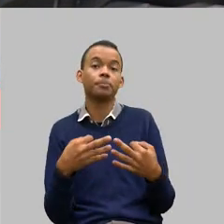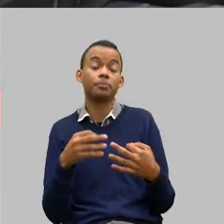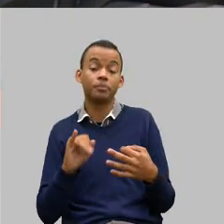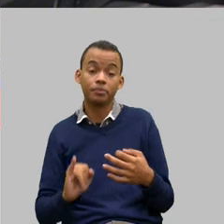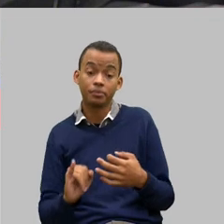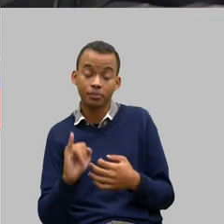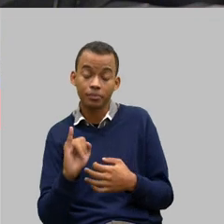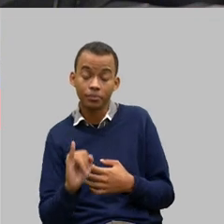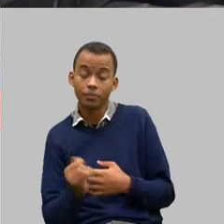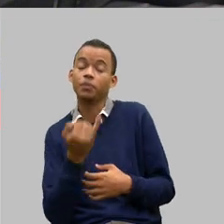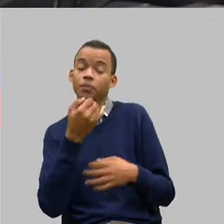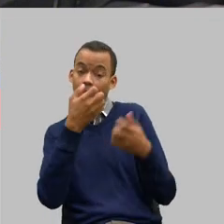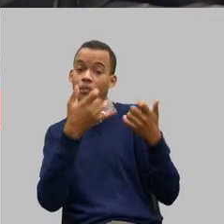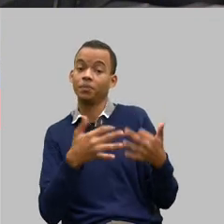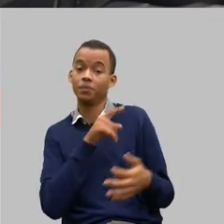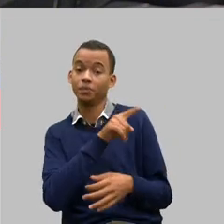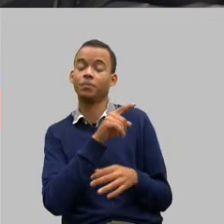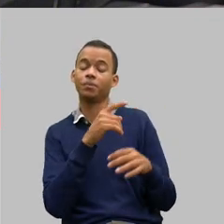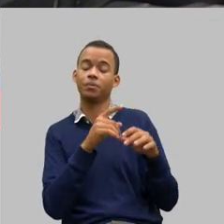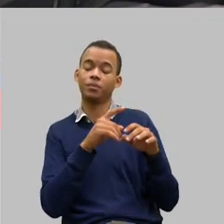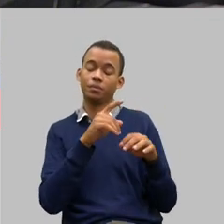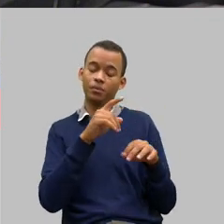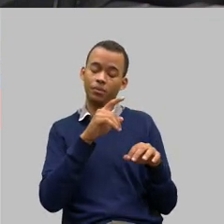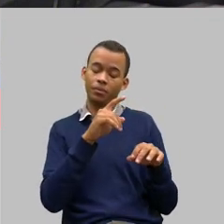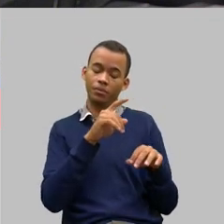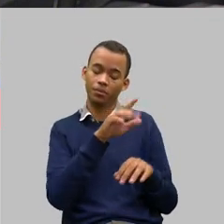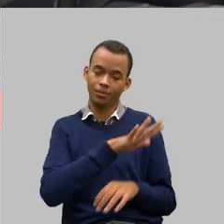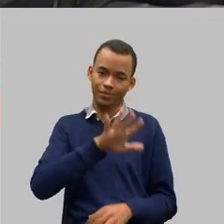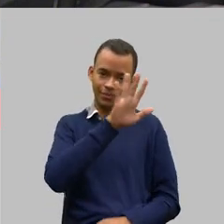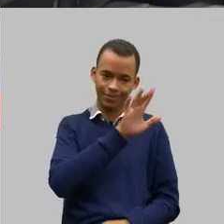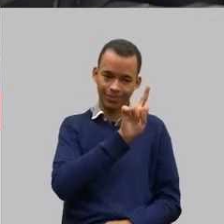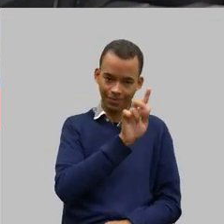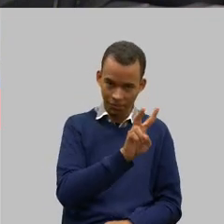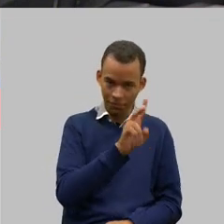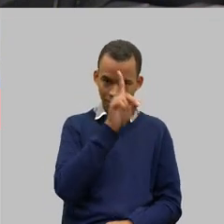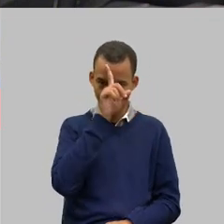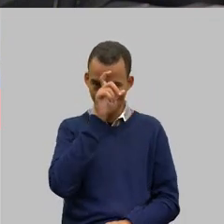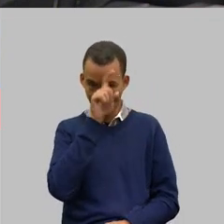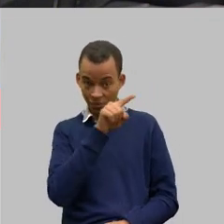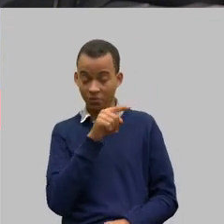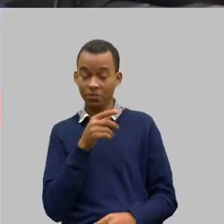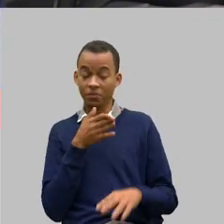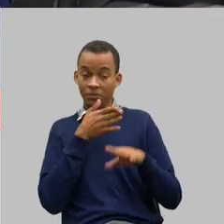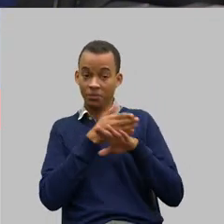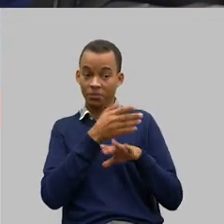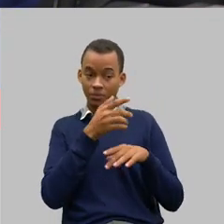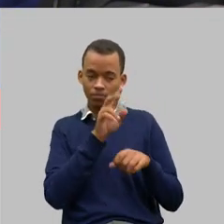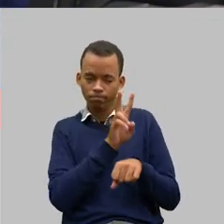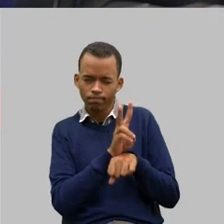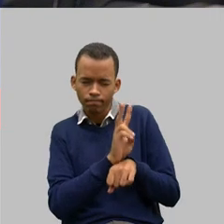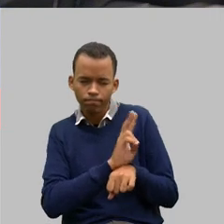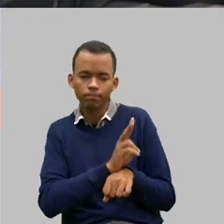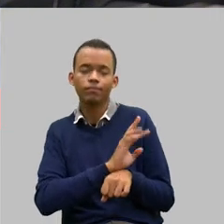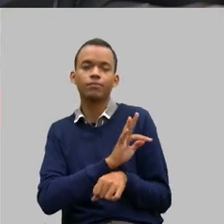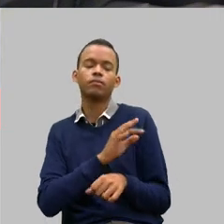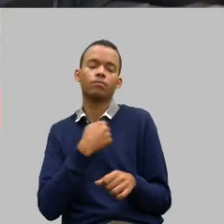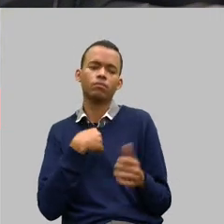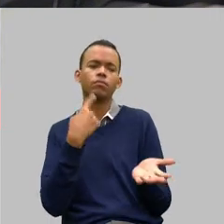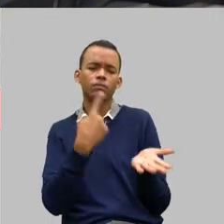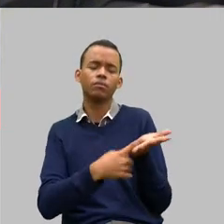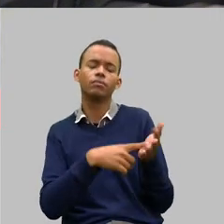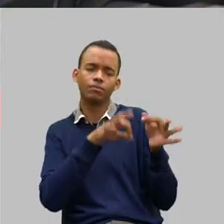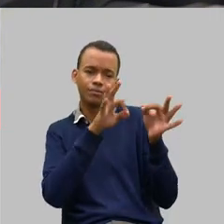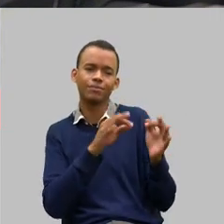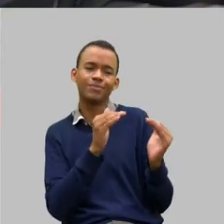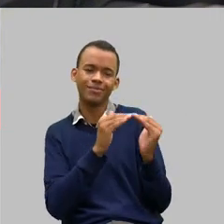o hospital de Valadares fundamental que o senhor referiu aqui da fiscalização então conto com o senhor né como a liderança ali da região pra gente